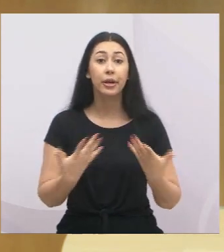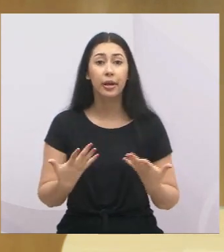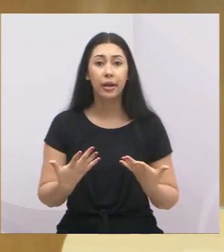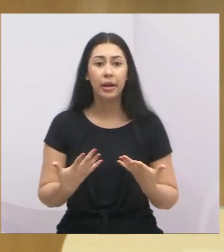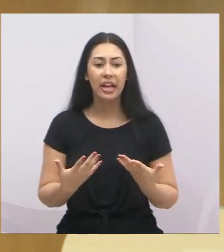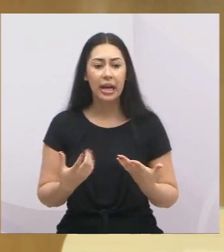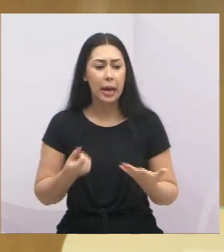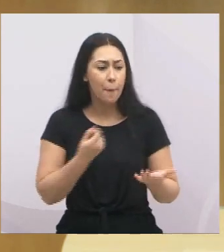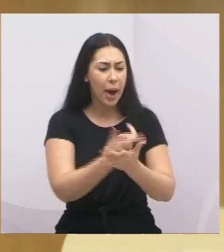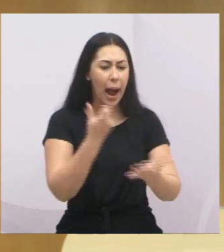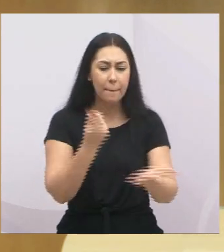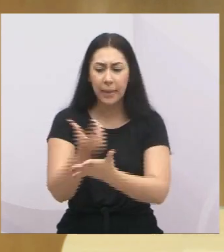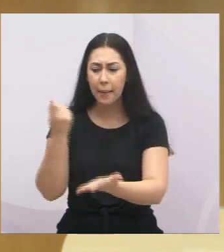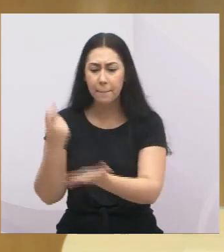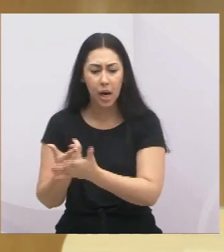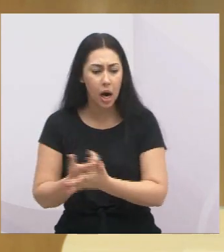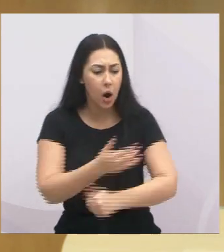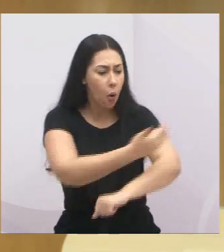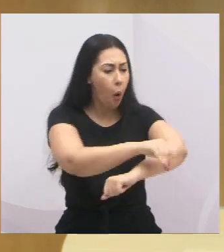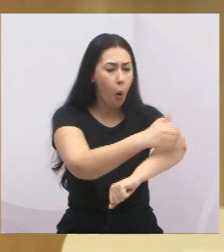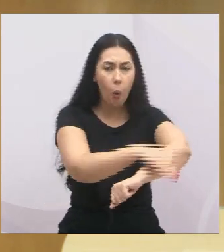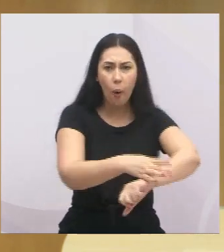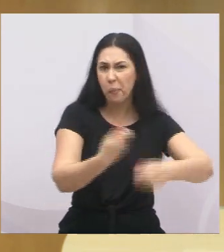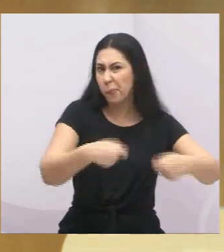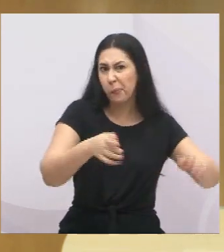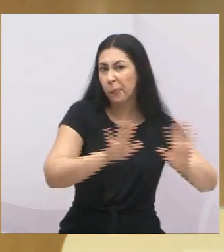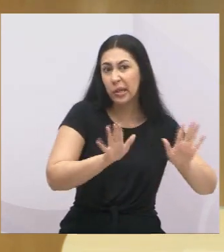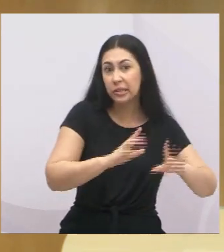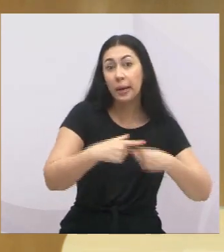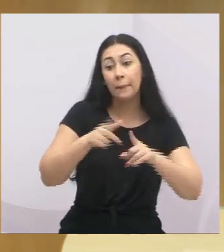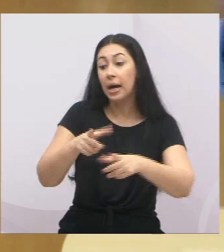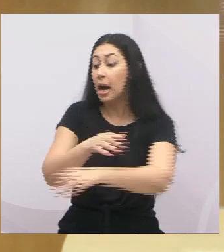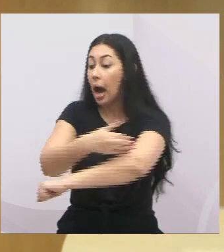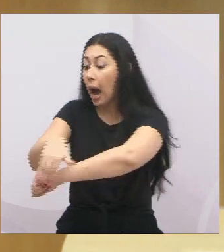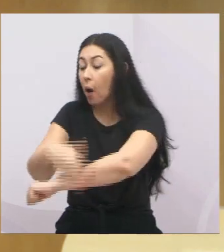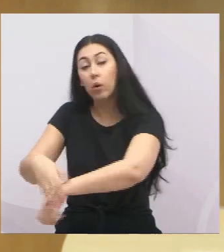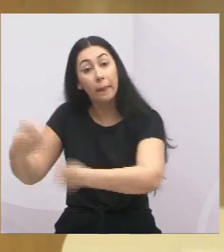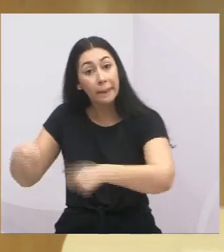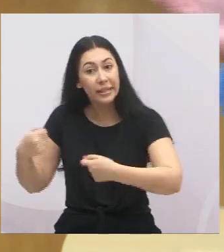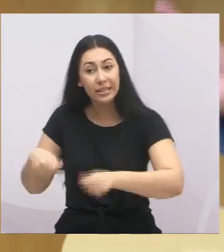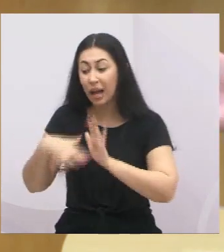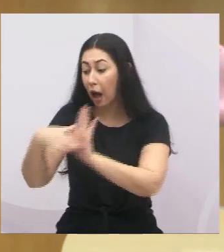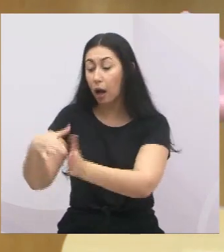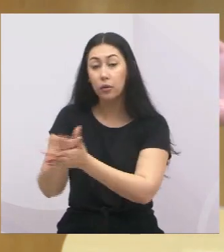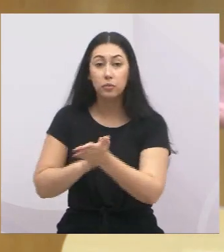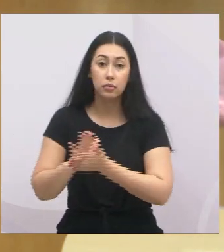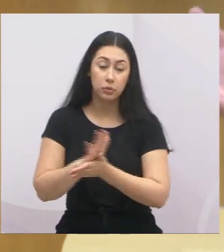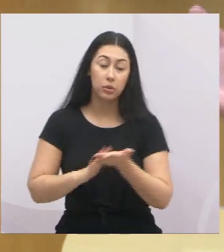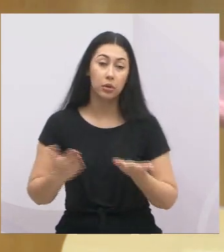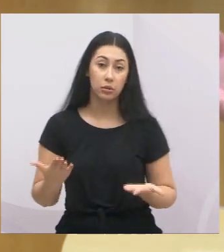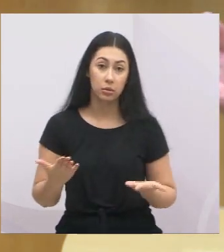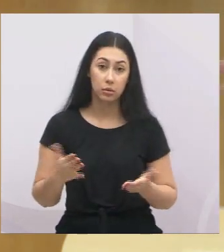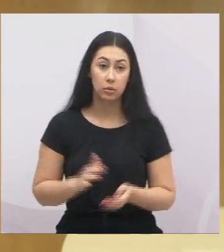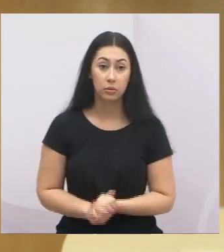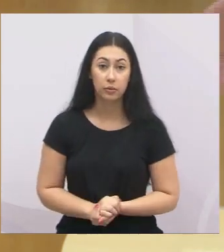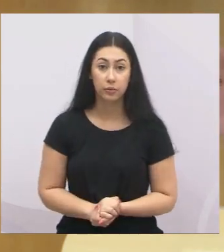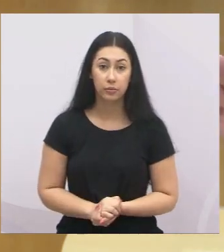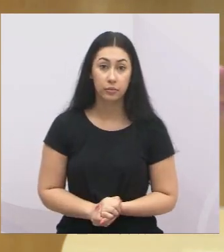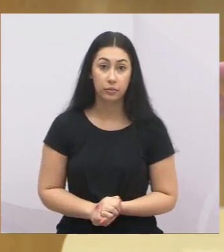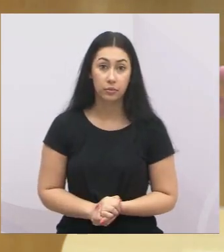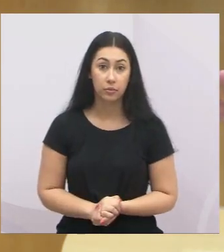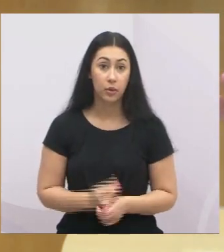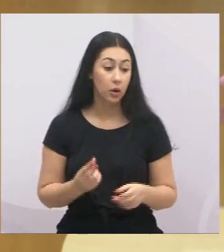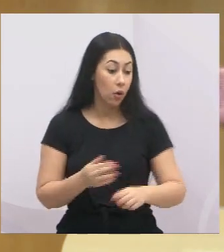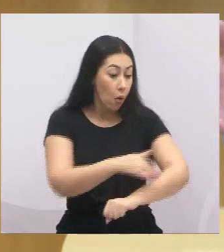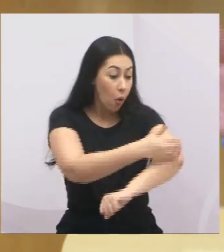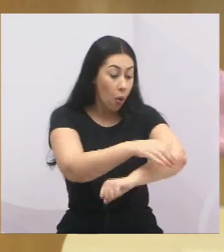se gastando em ruas onde o ônibus não passa e não está atendendo as ruas onde o ônibus passa? Entendeu? O asfalto é o